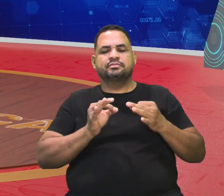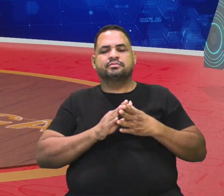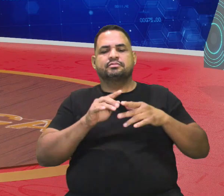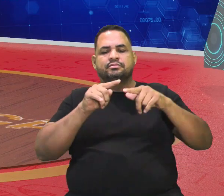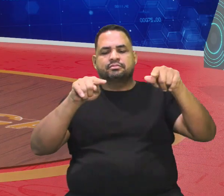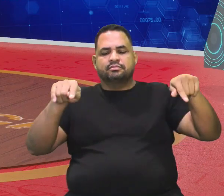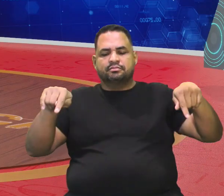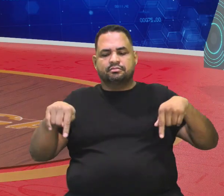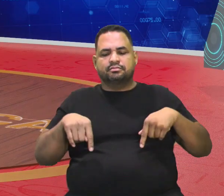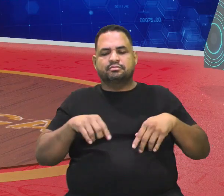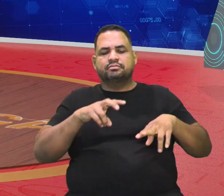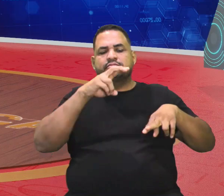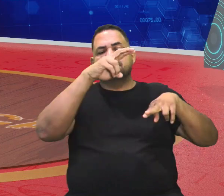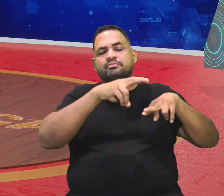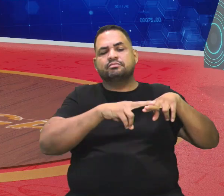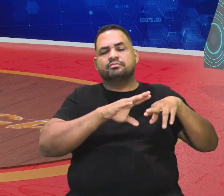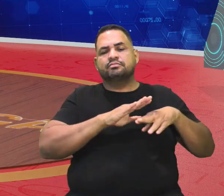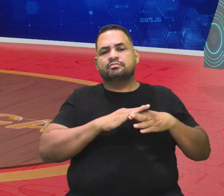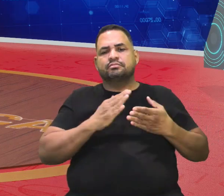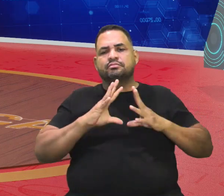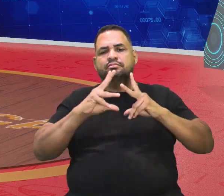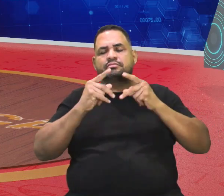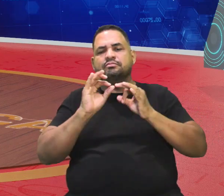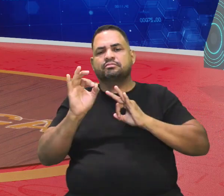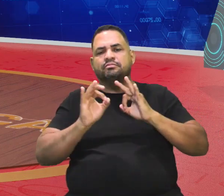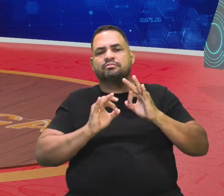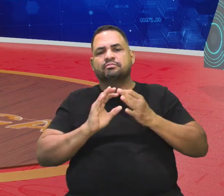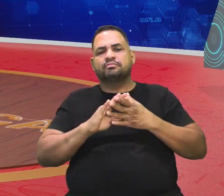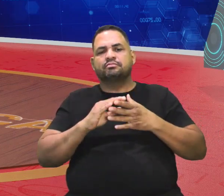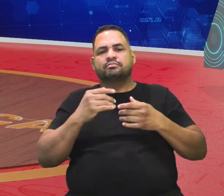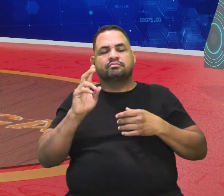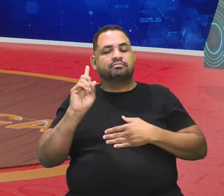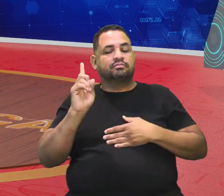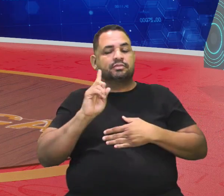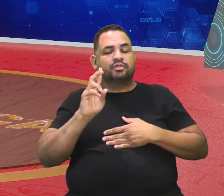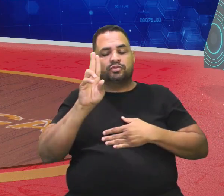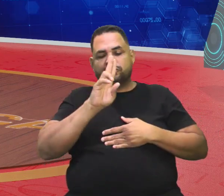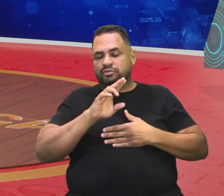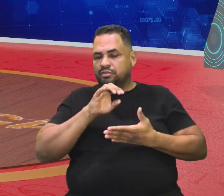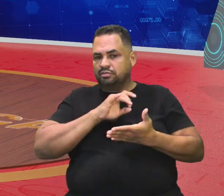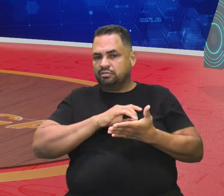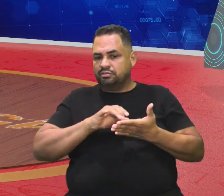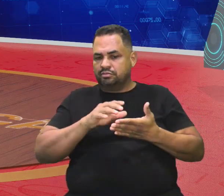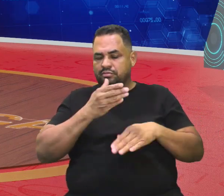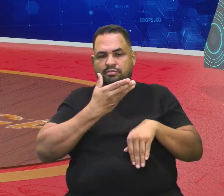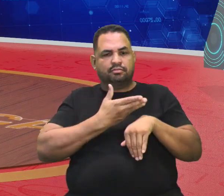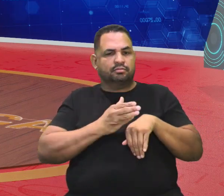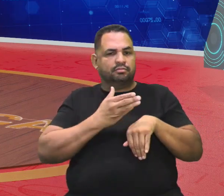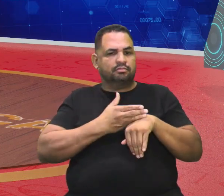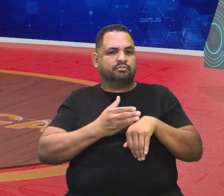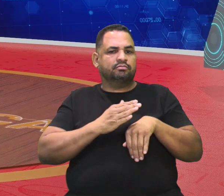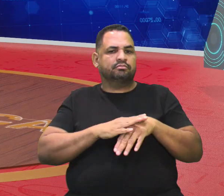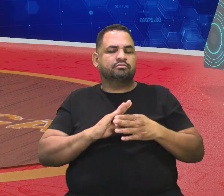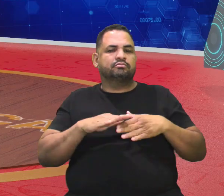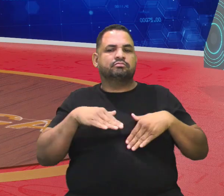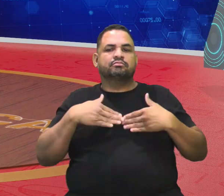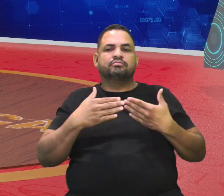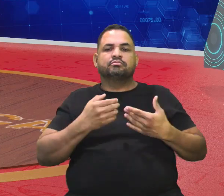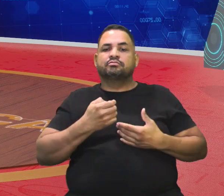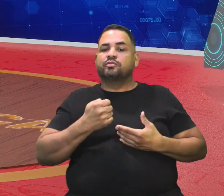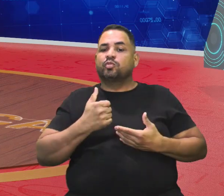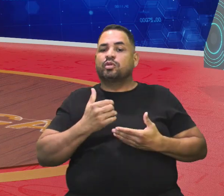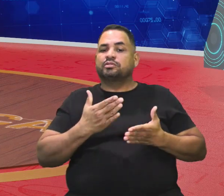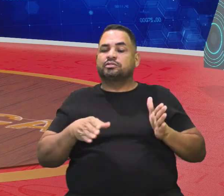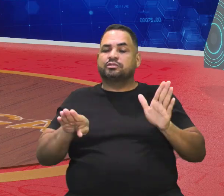sentado, tranquilo. As ideias foram organizadas. Sem calculadora, para nós praticarmos aí a nossa chegada ao Enem, né? Não, mas aí